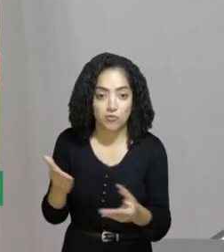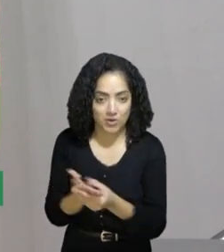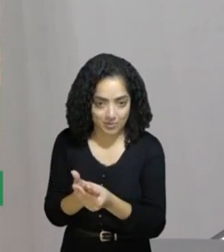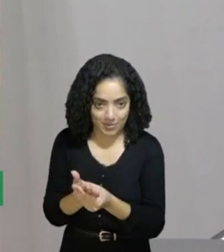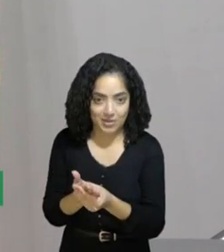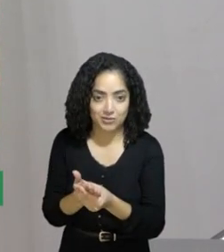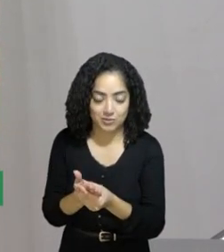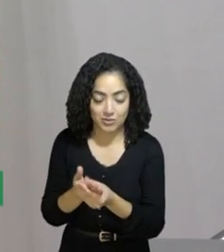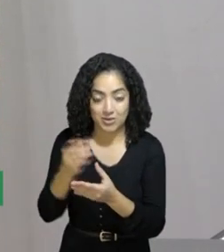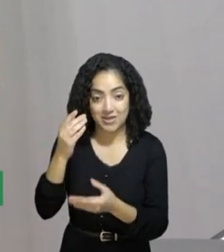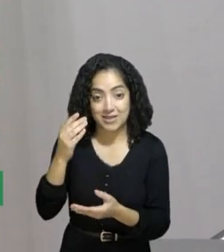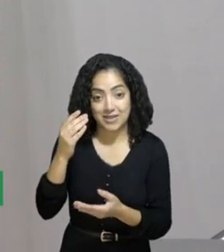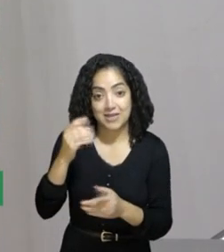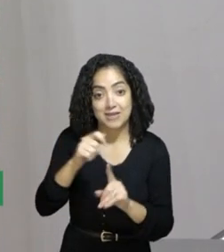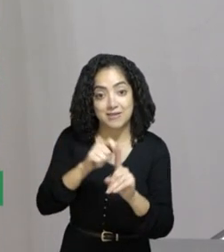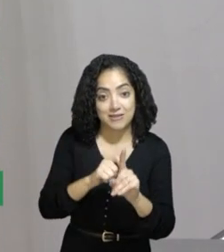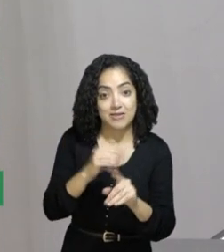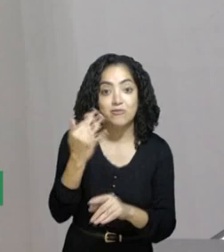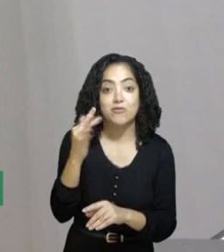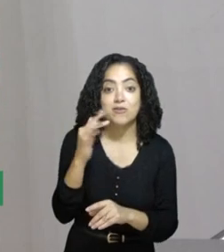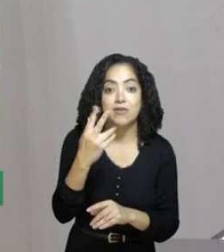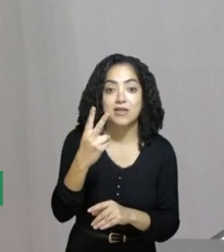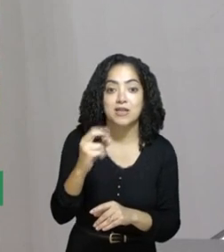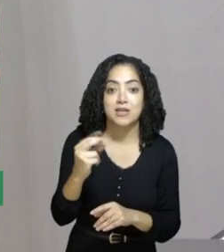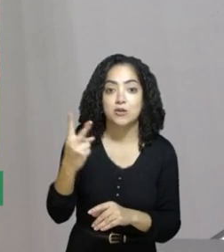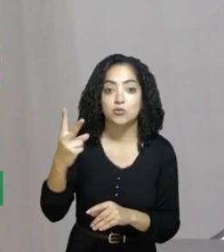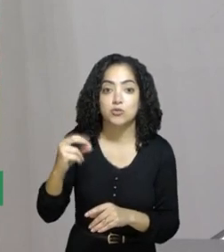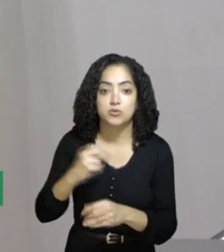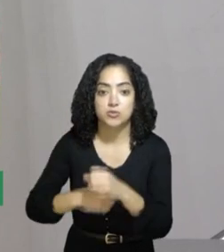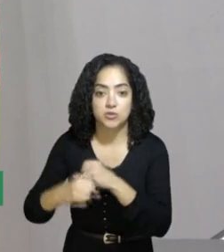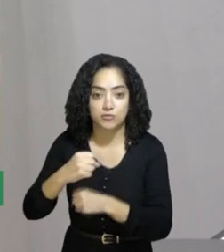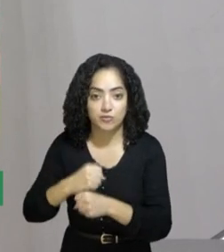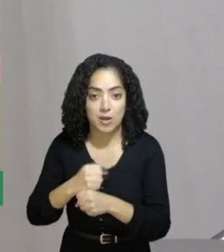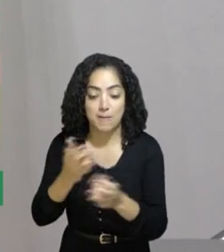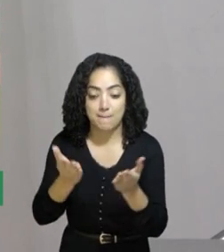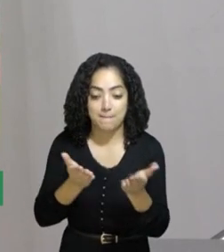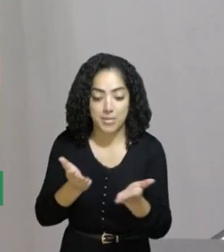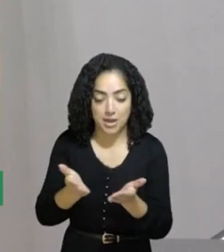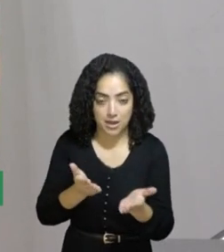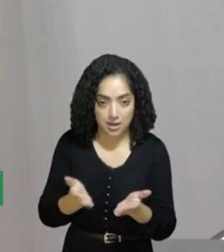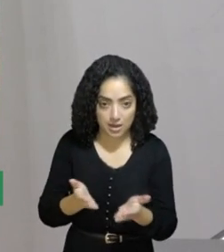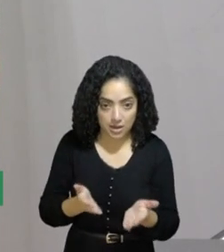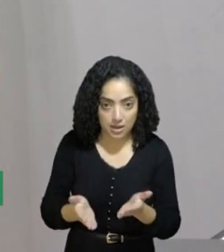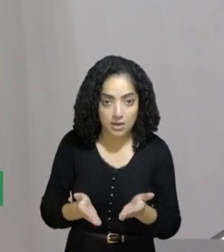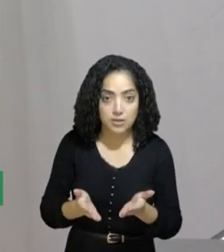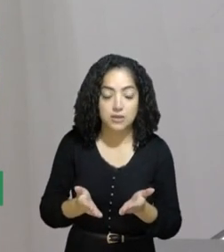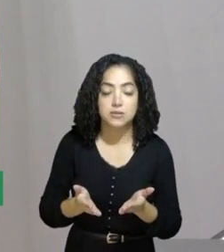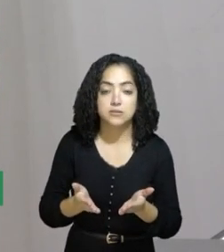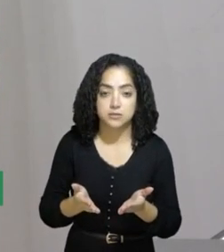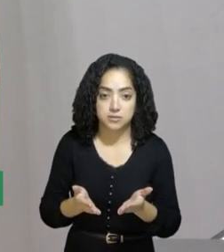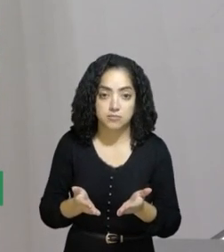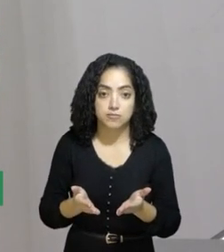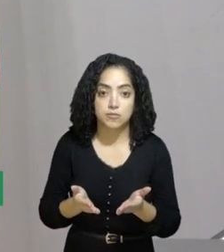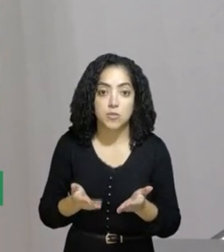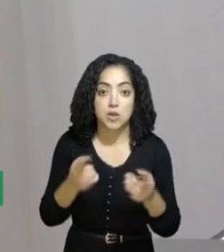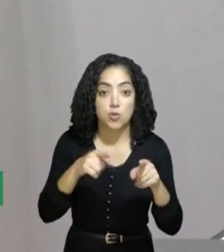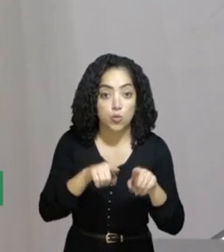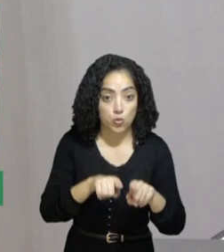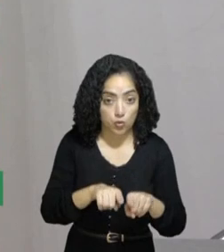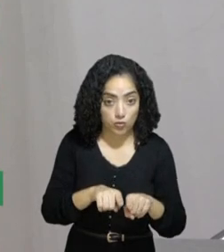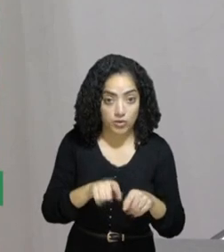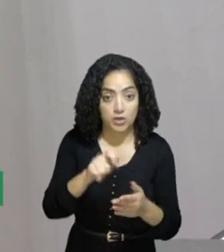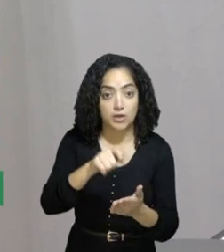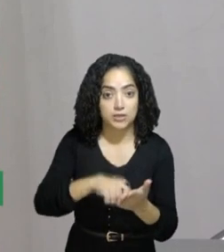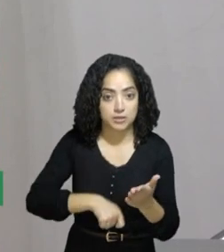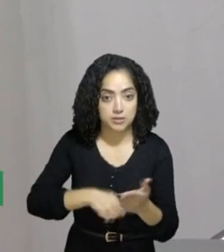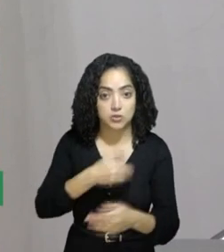em fevereiro de 2020 para licitar um conjunto de serviços previstos em um convênio assinado entre